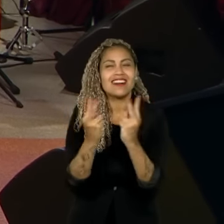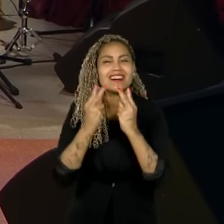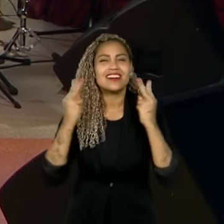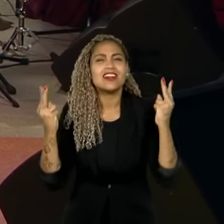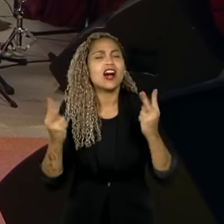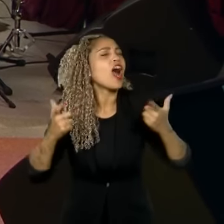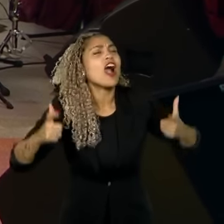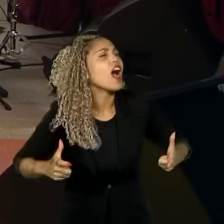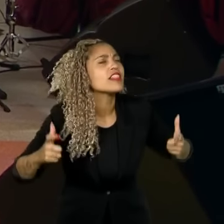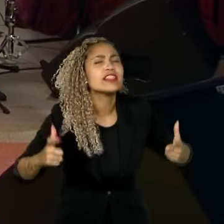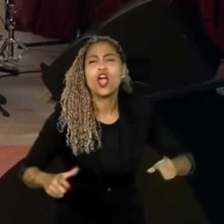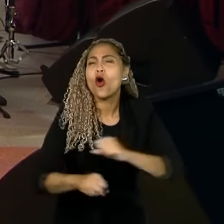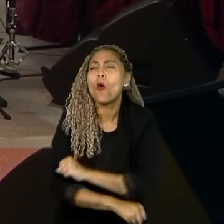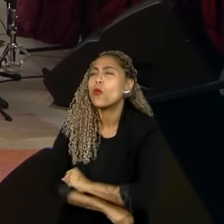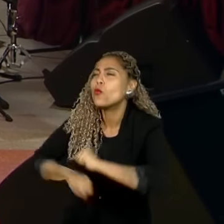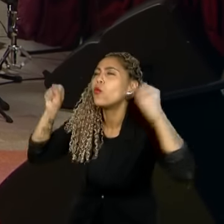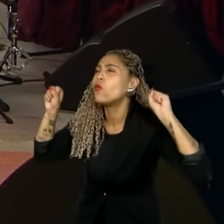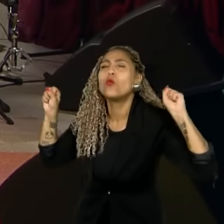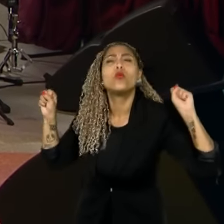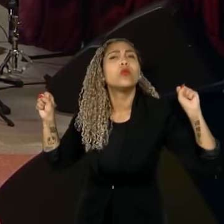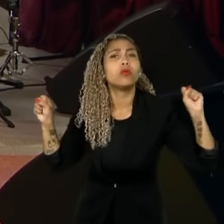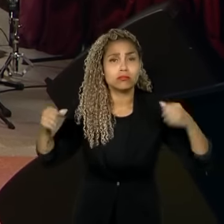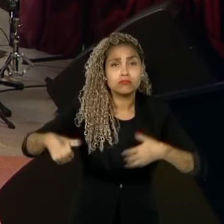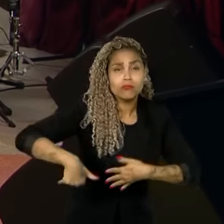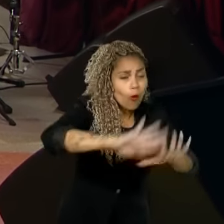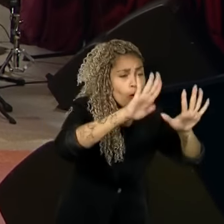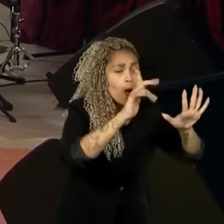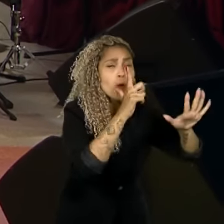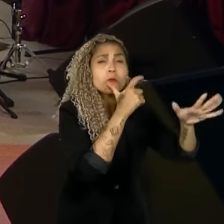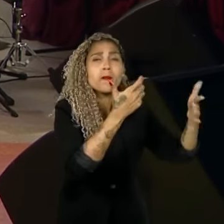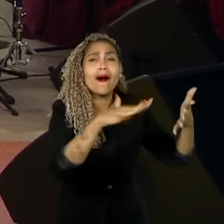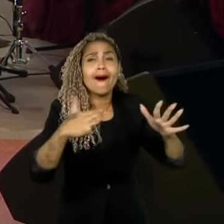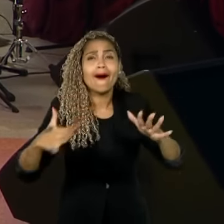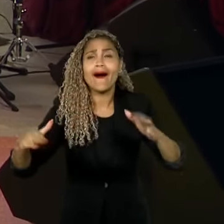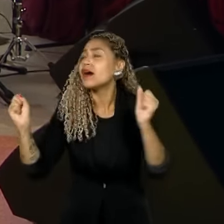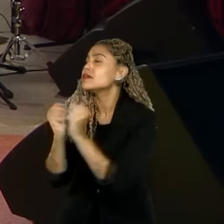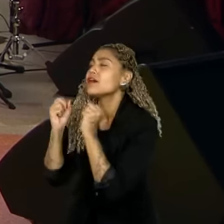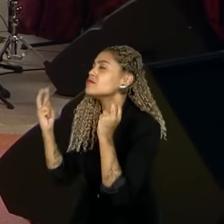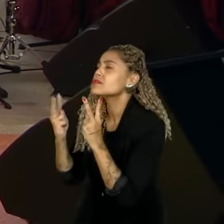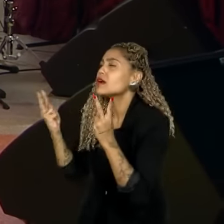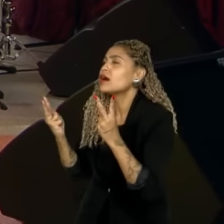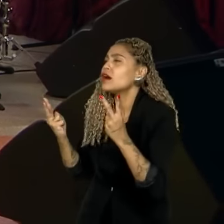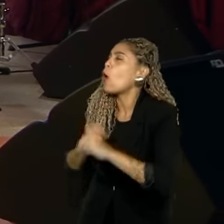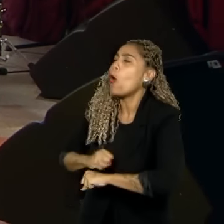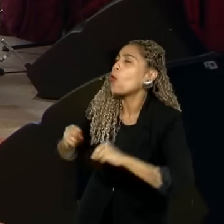Ogum? Foi pro mar. Iansã, cadê Ogum?